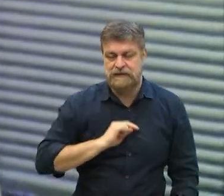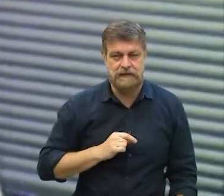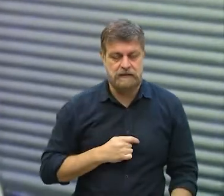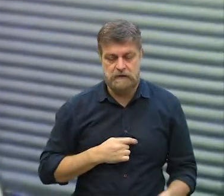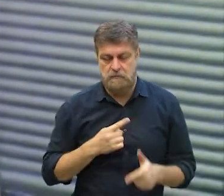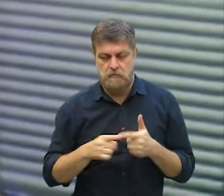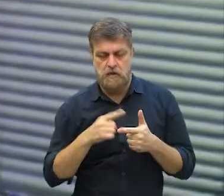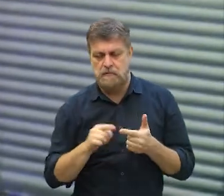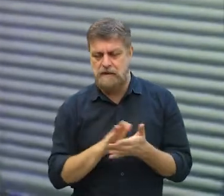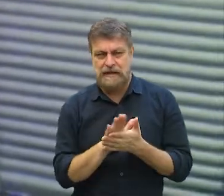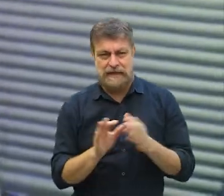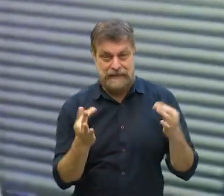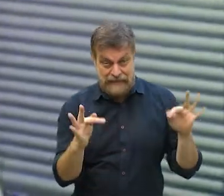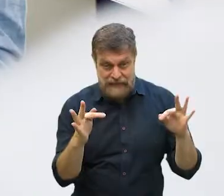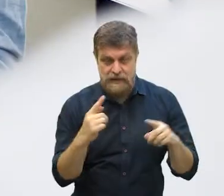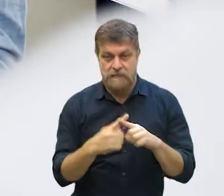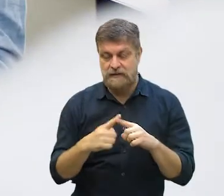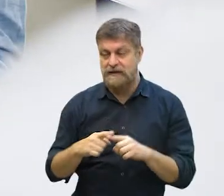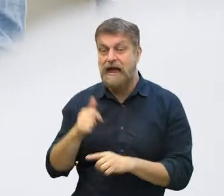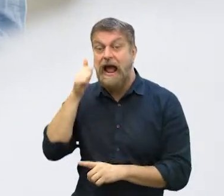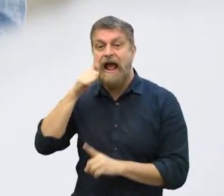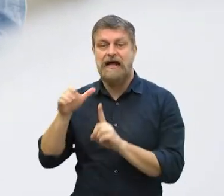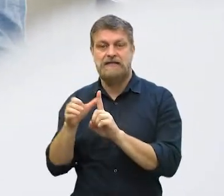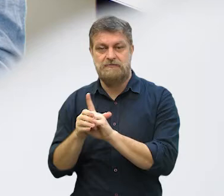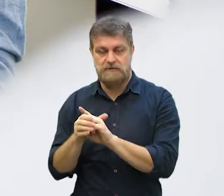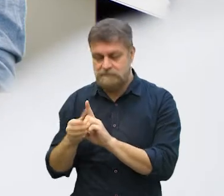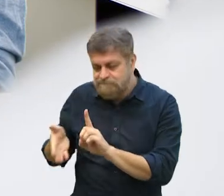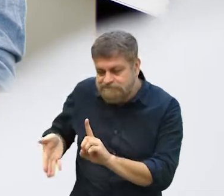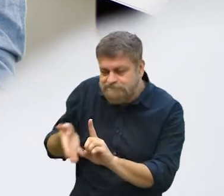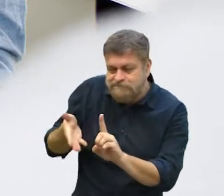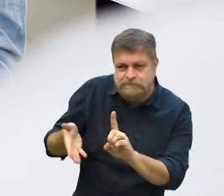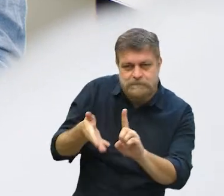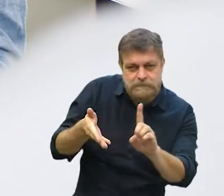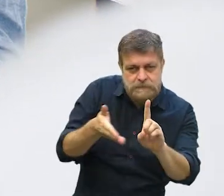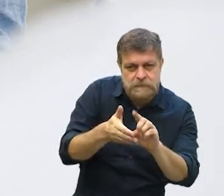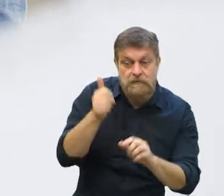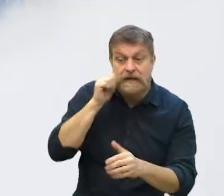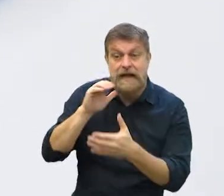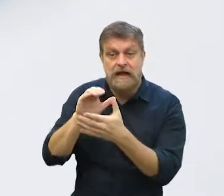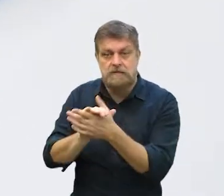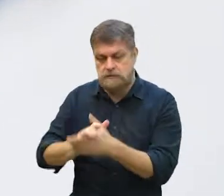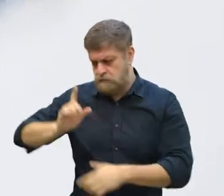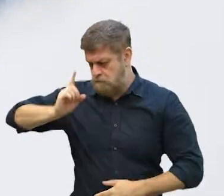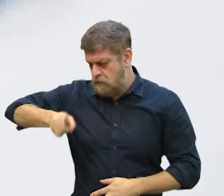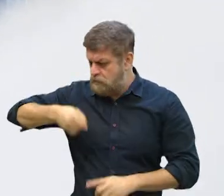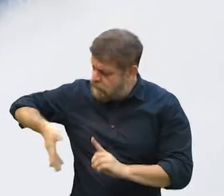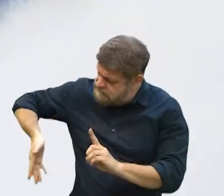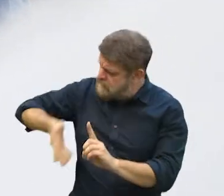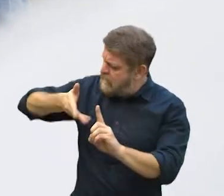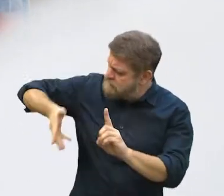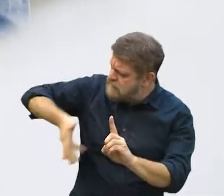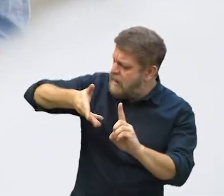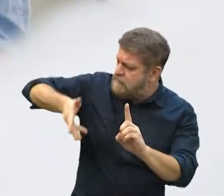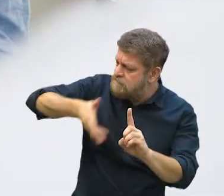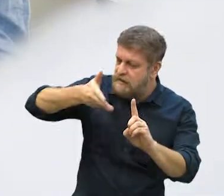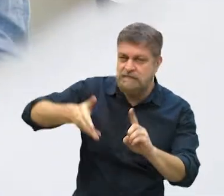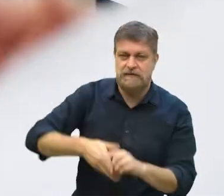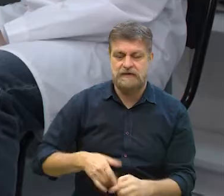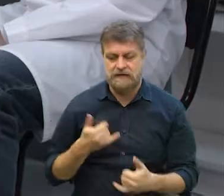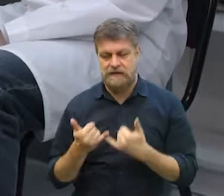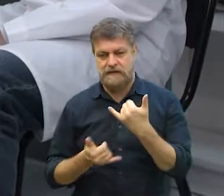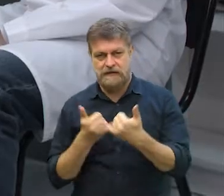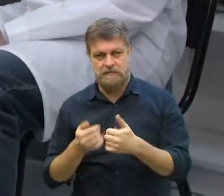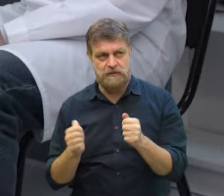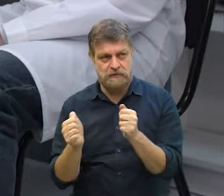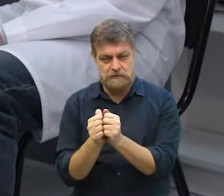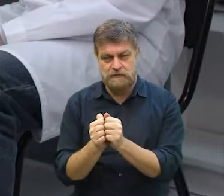a rotina, sem queixa alguma, eles vêm de fato trazidos pelas esposas, né? Metade deles vem porque a esposa vem puxando a orelha do lado,